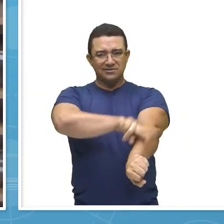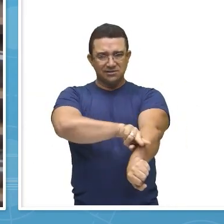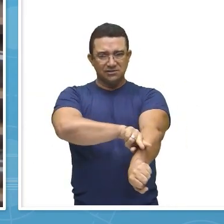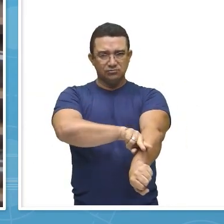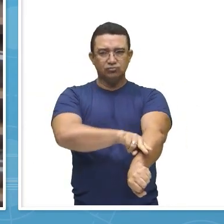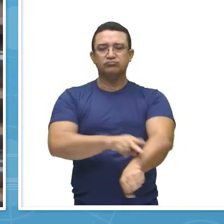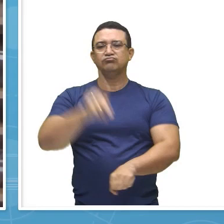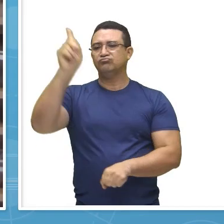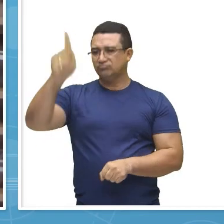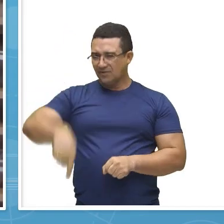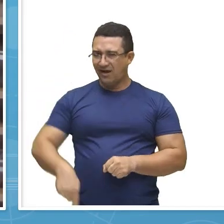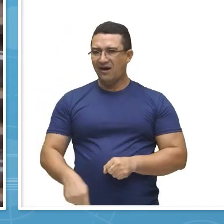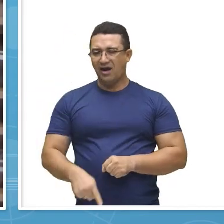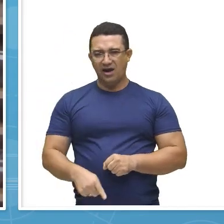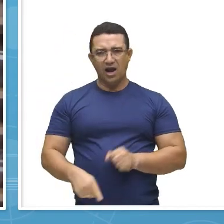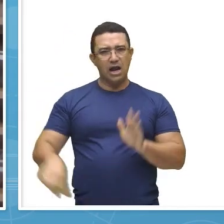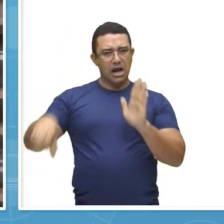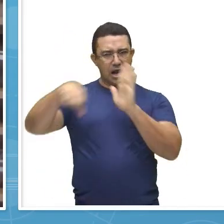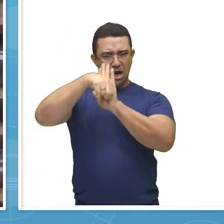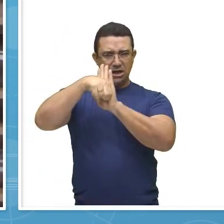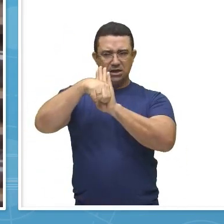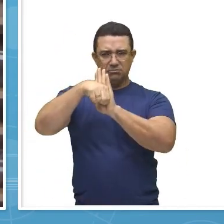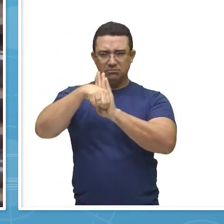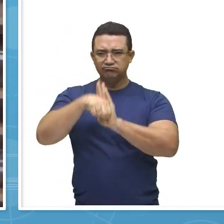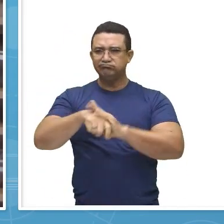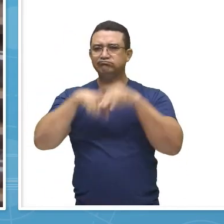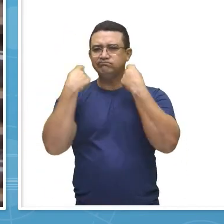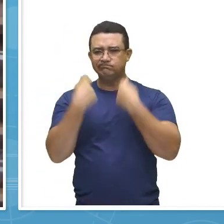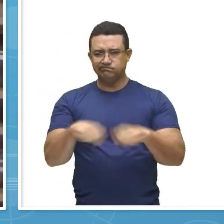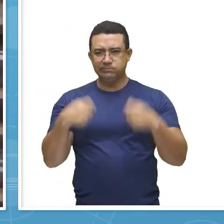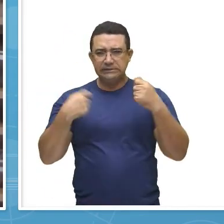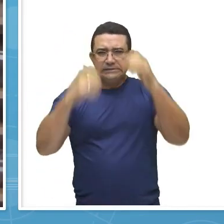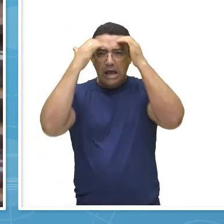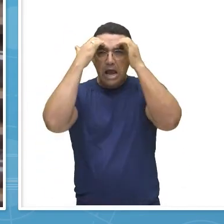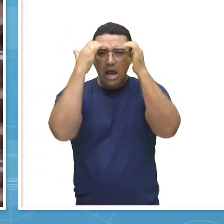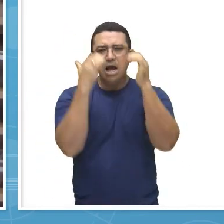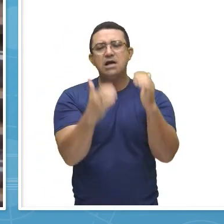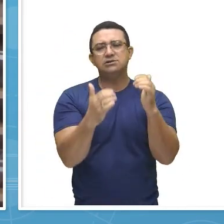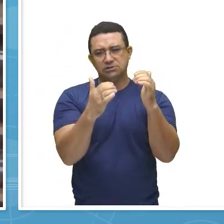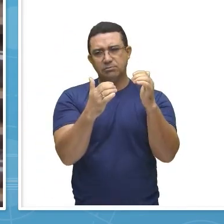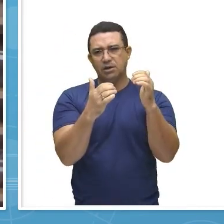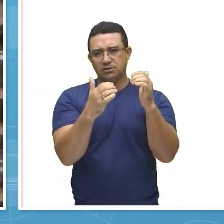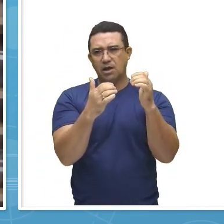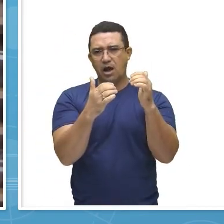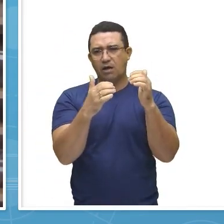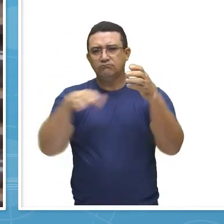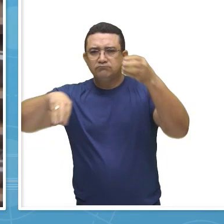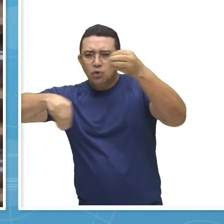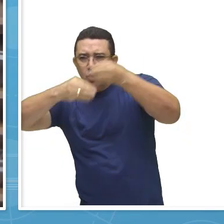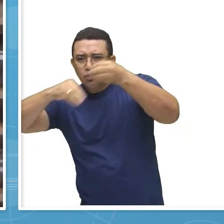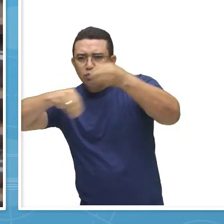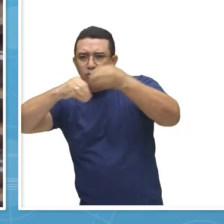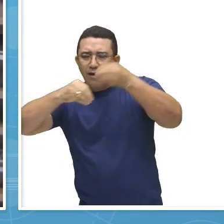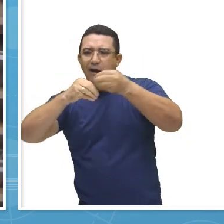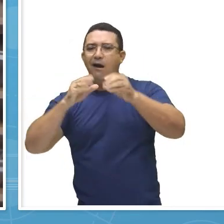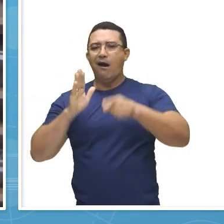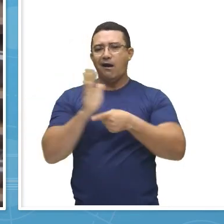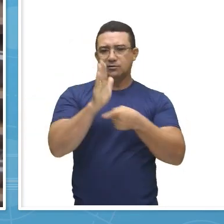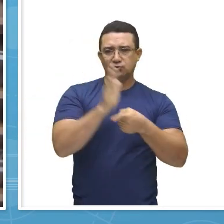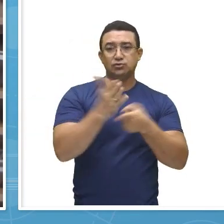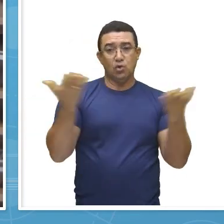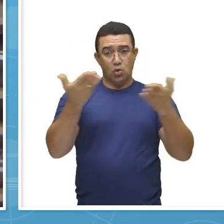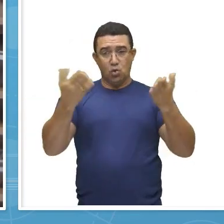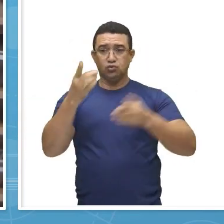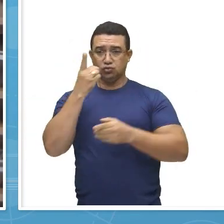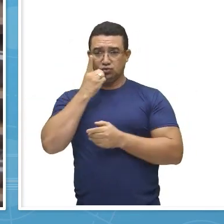crime. Então é muito importante o respeito, o reconhecimento dessas contribuições para os nossos dias